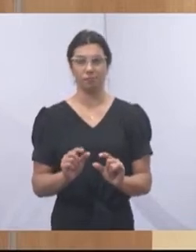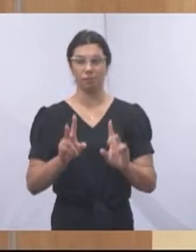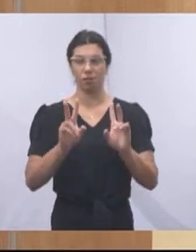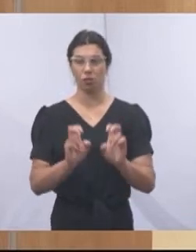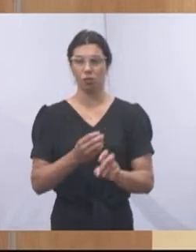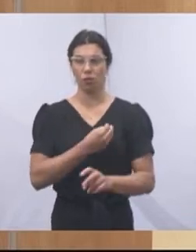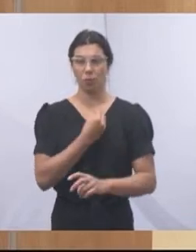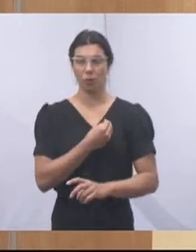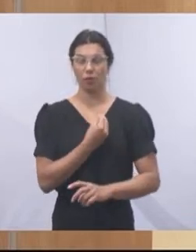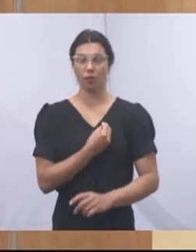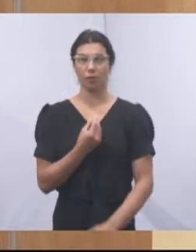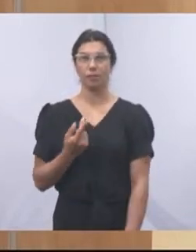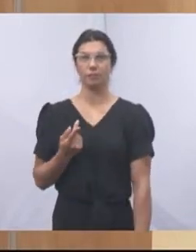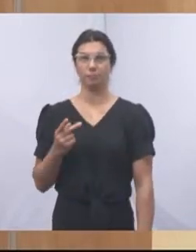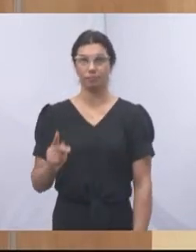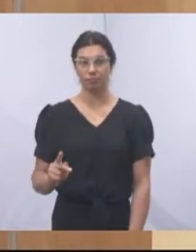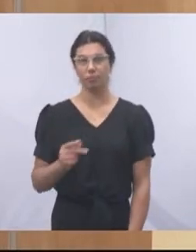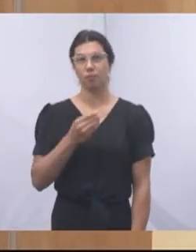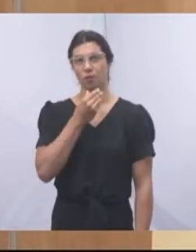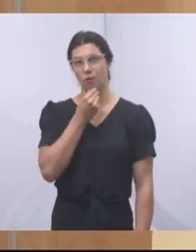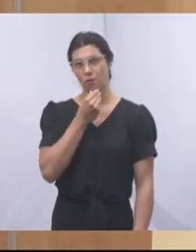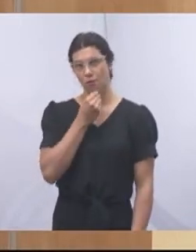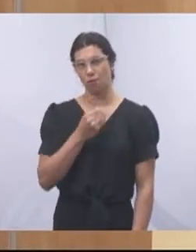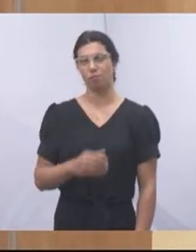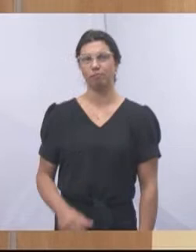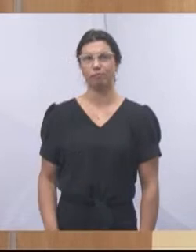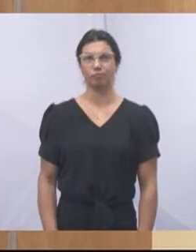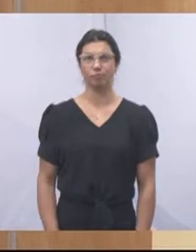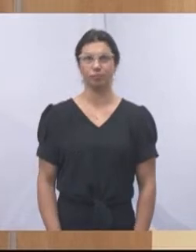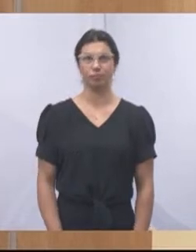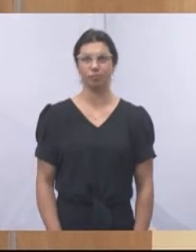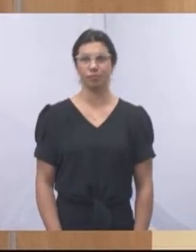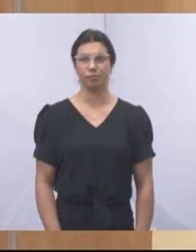da vida do senhor Roberto da Silva Francelino.